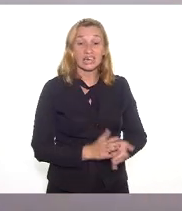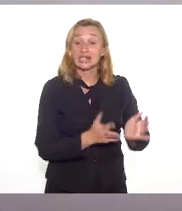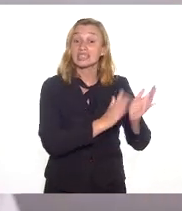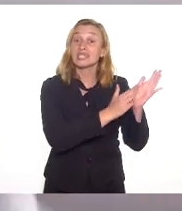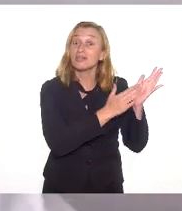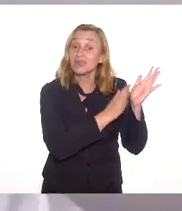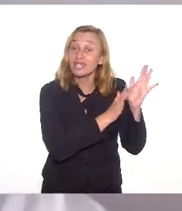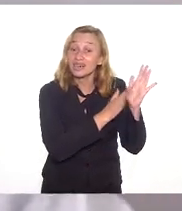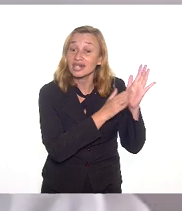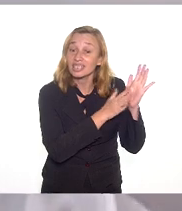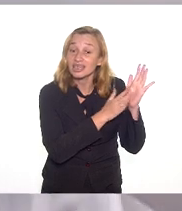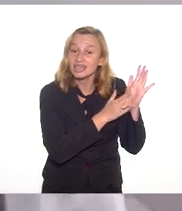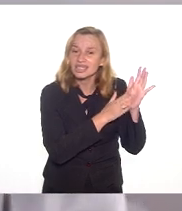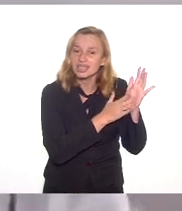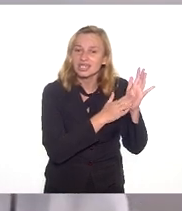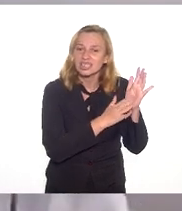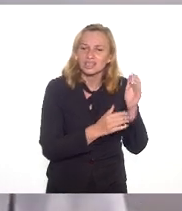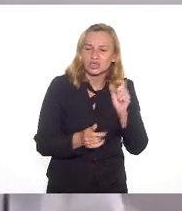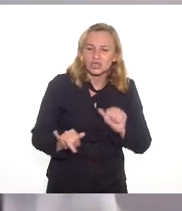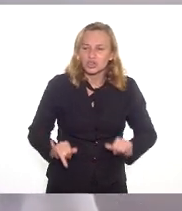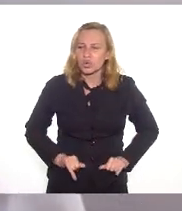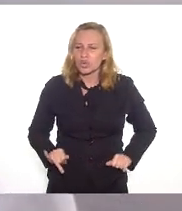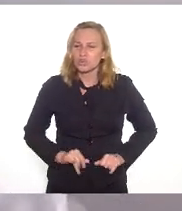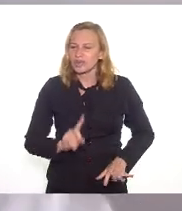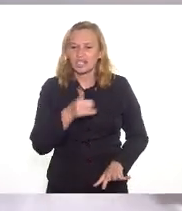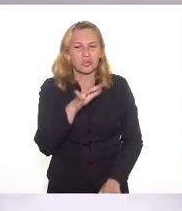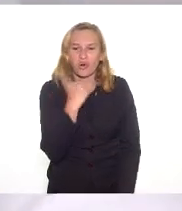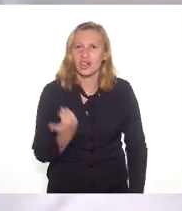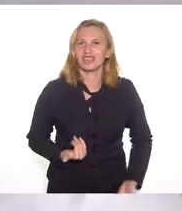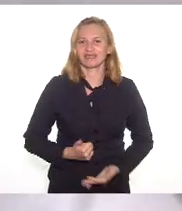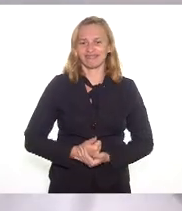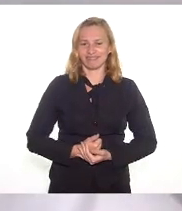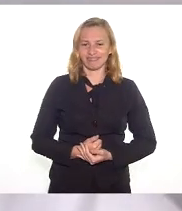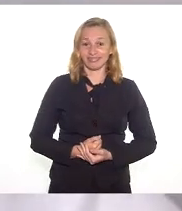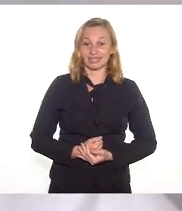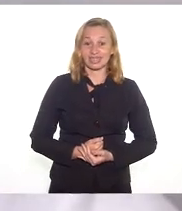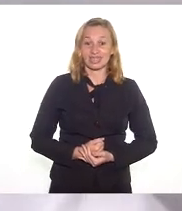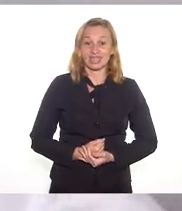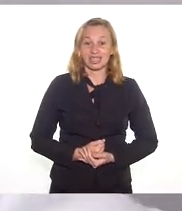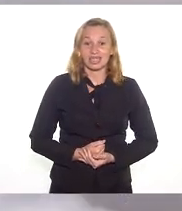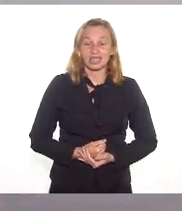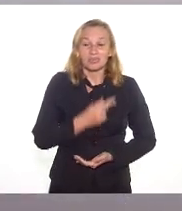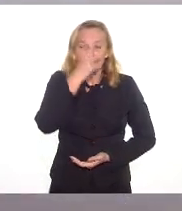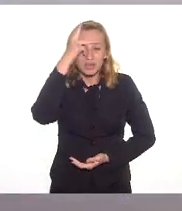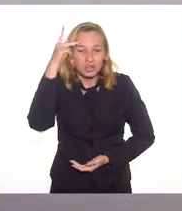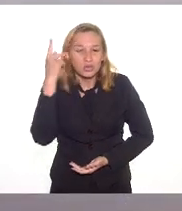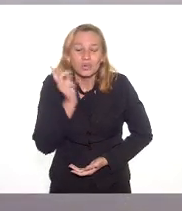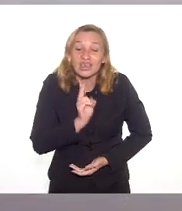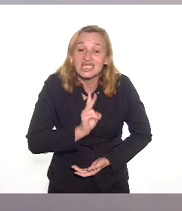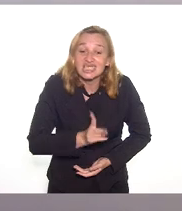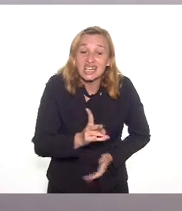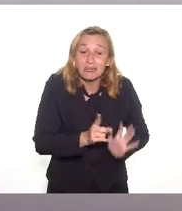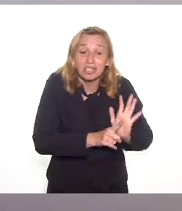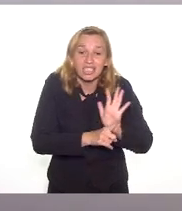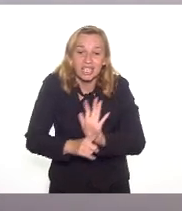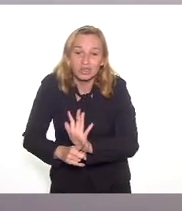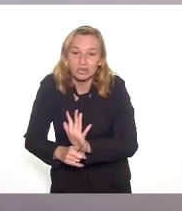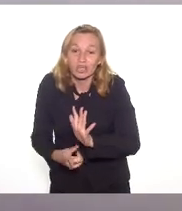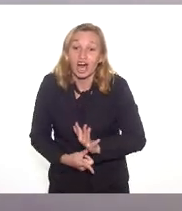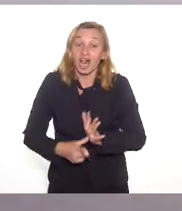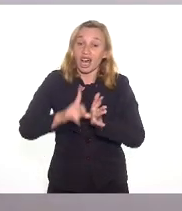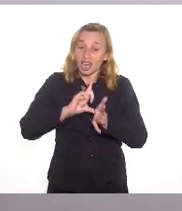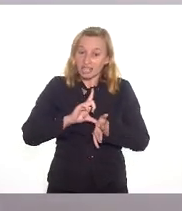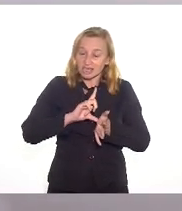samba agoniza, mas não morre. Alguém sempre te socorre antes